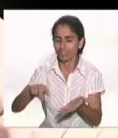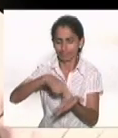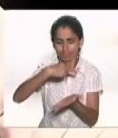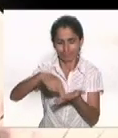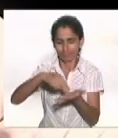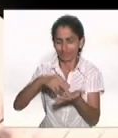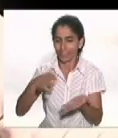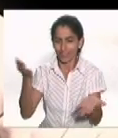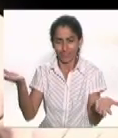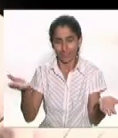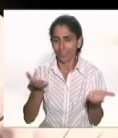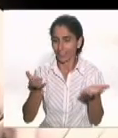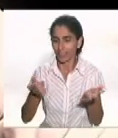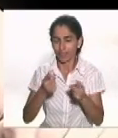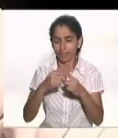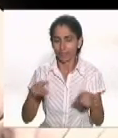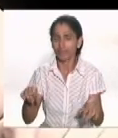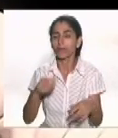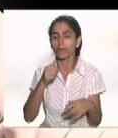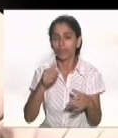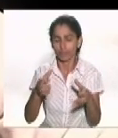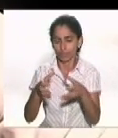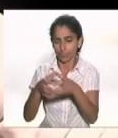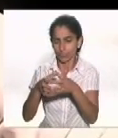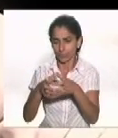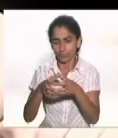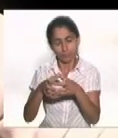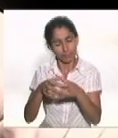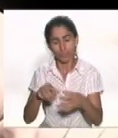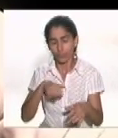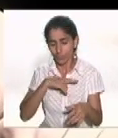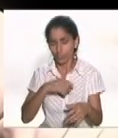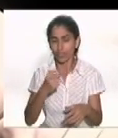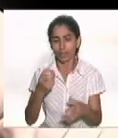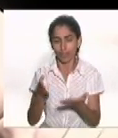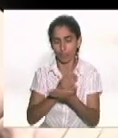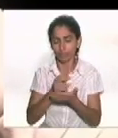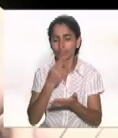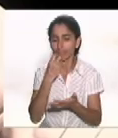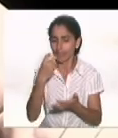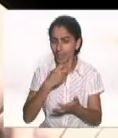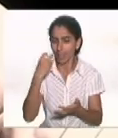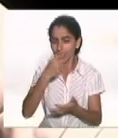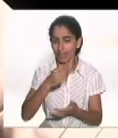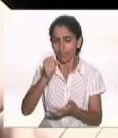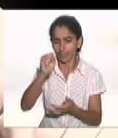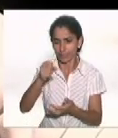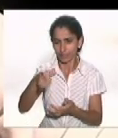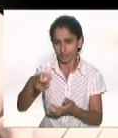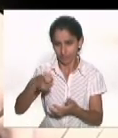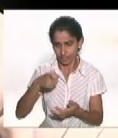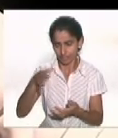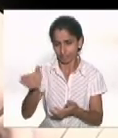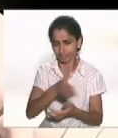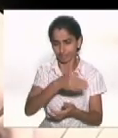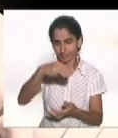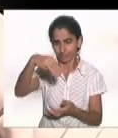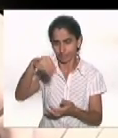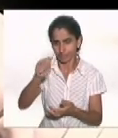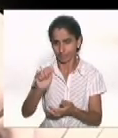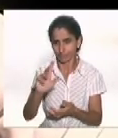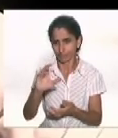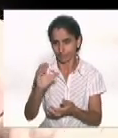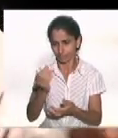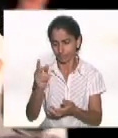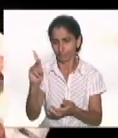aquilo, aquela música. A Sex Machine, a música, ela estava começando, ainda não era a